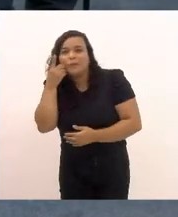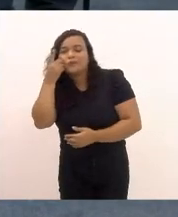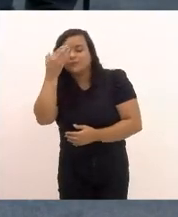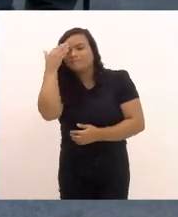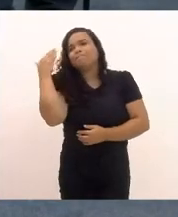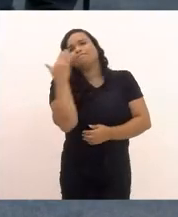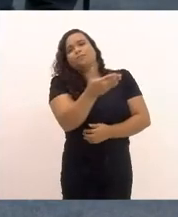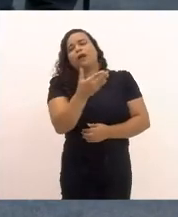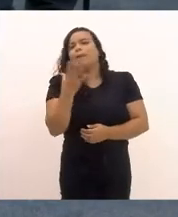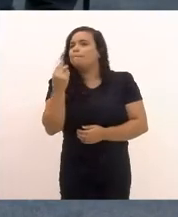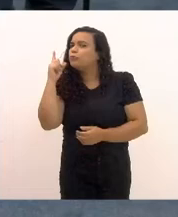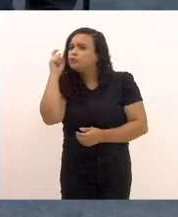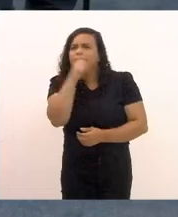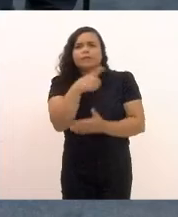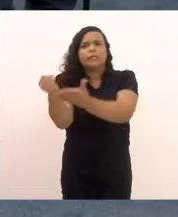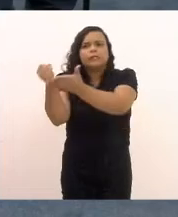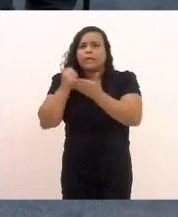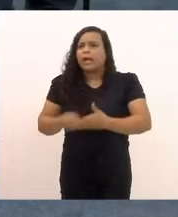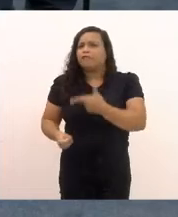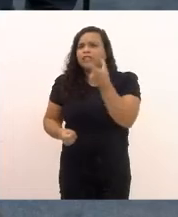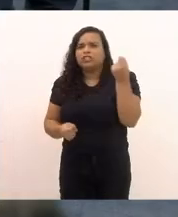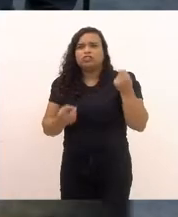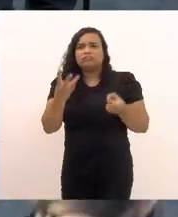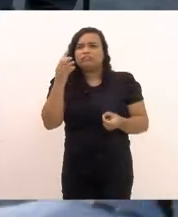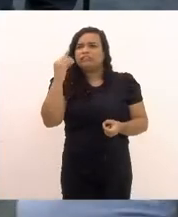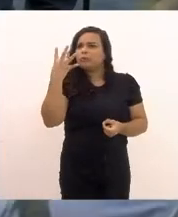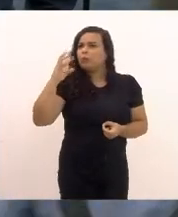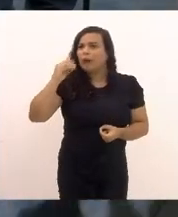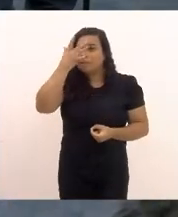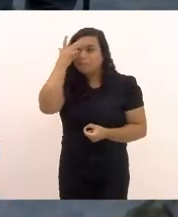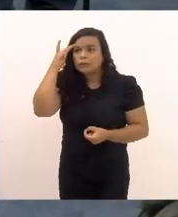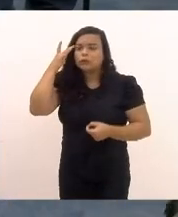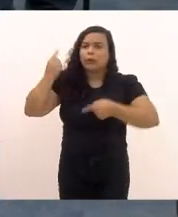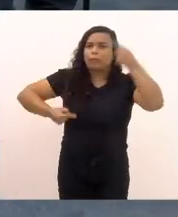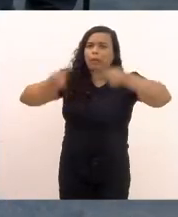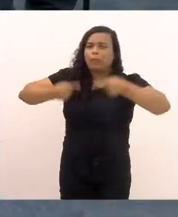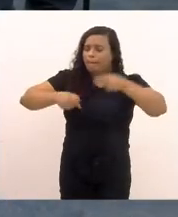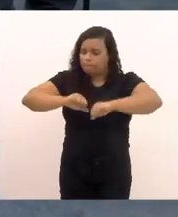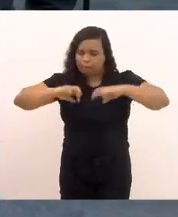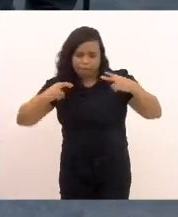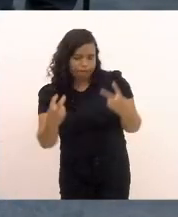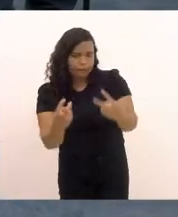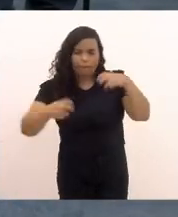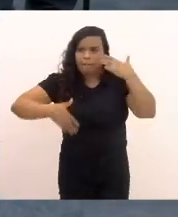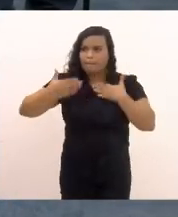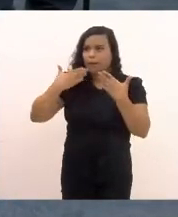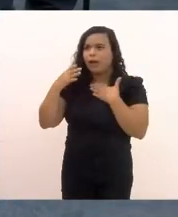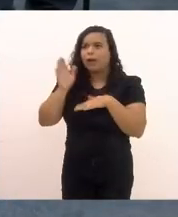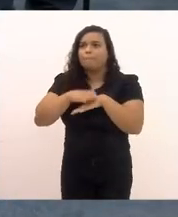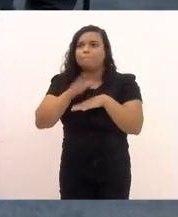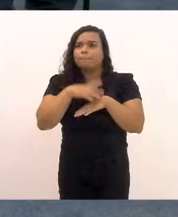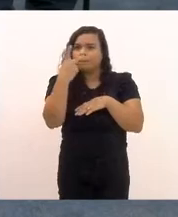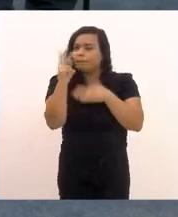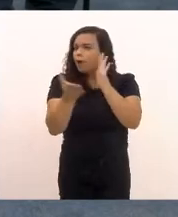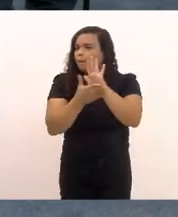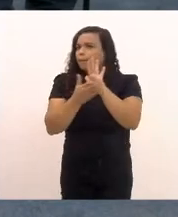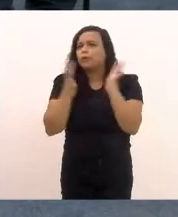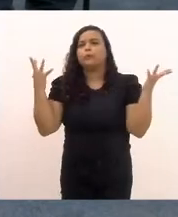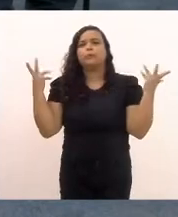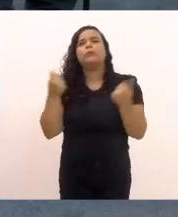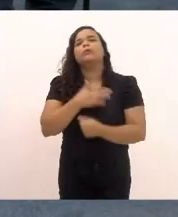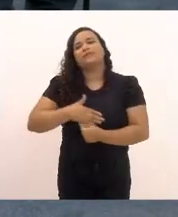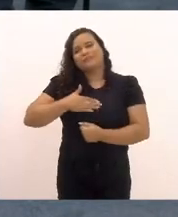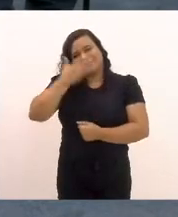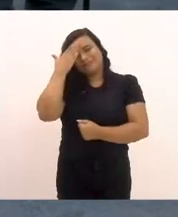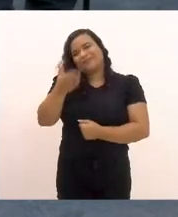muito difícil trazer aí 20, 30, 40 pessoas para discutir, para debater. Então, essa sua proposta é maravilhosa.